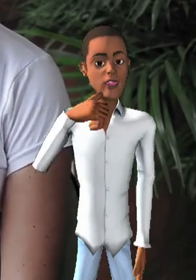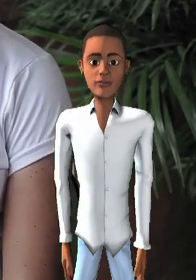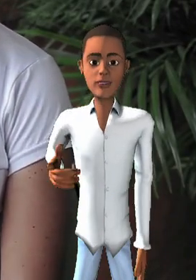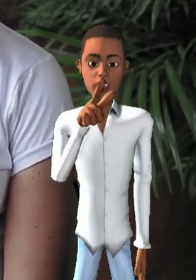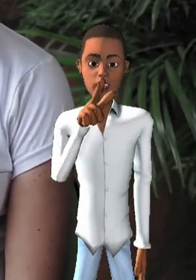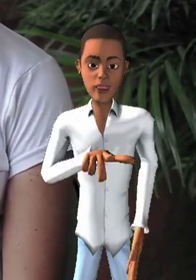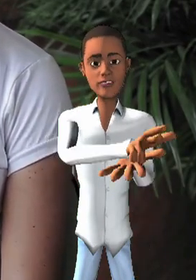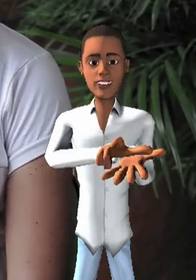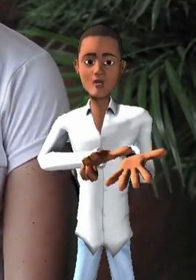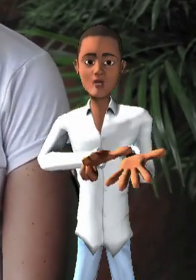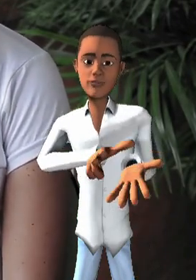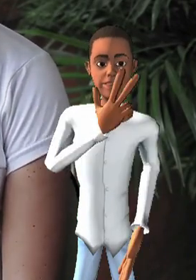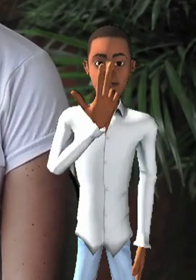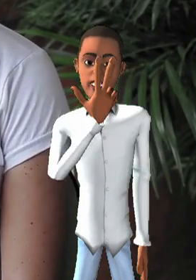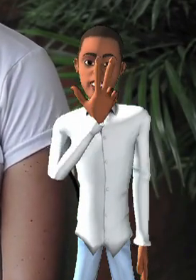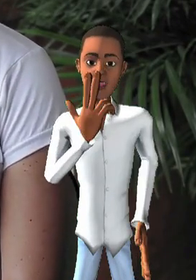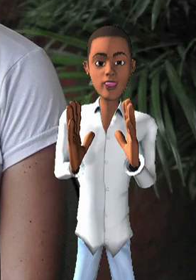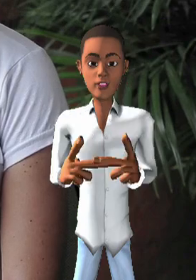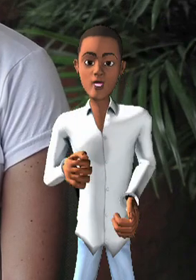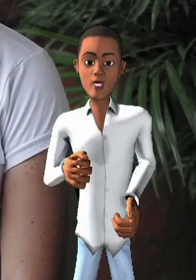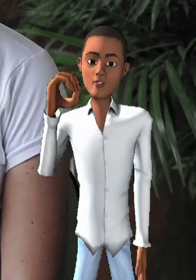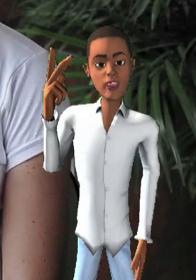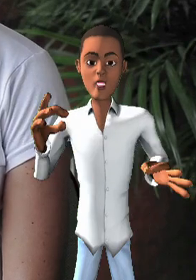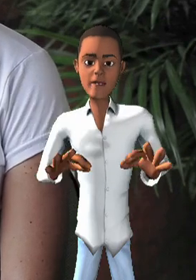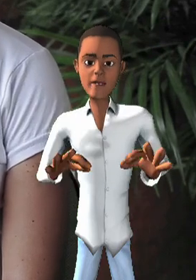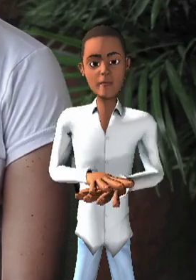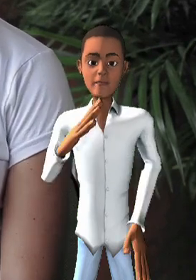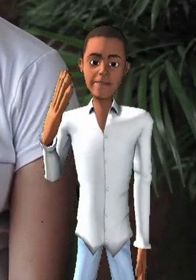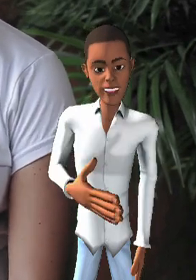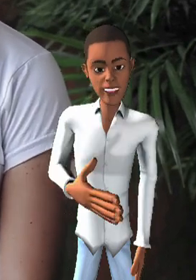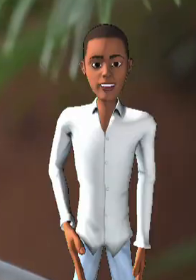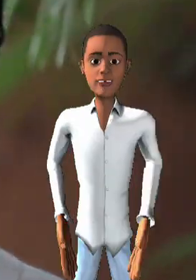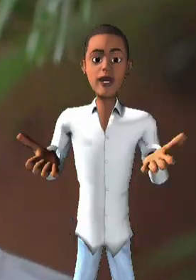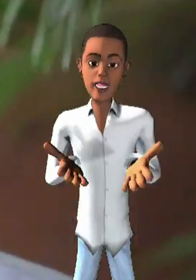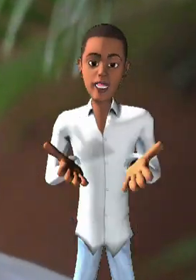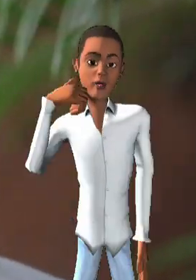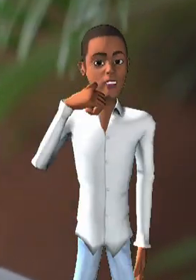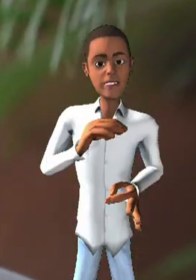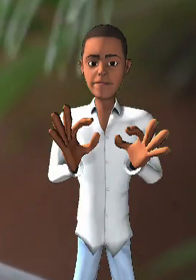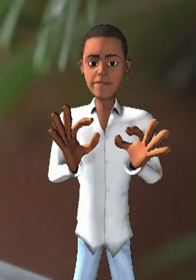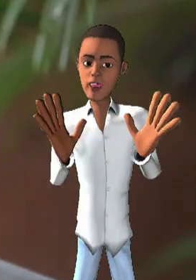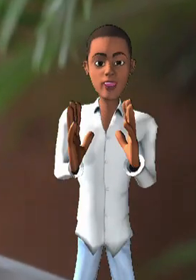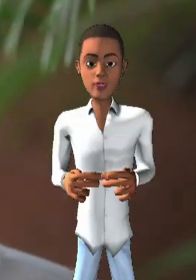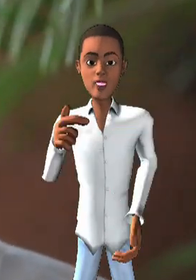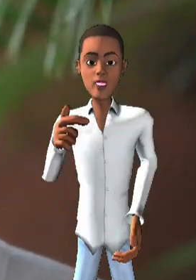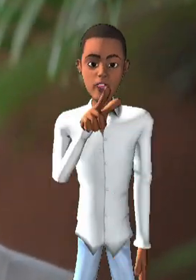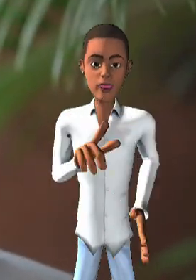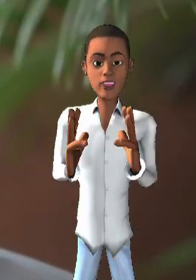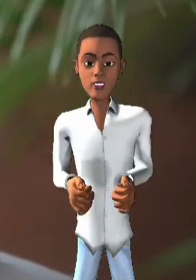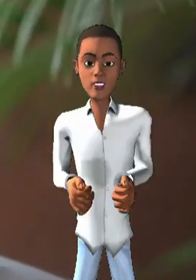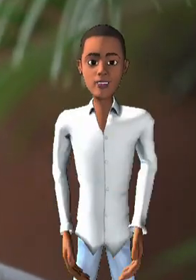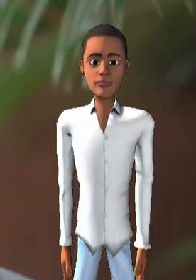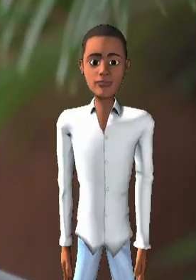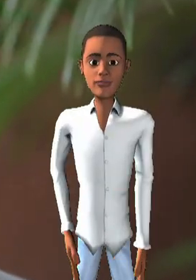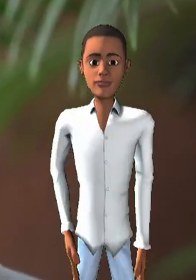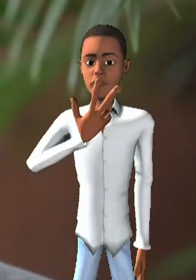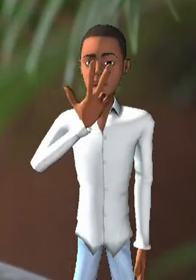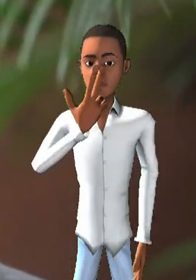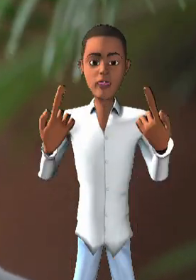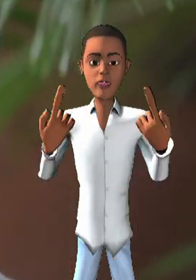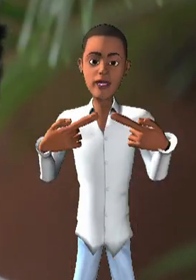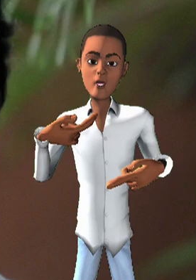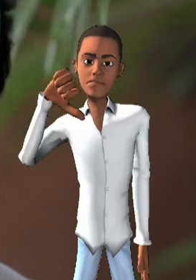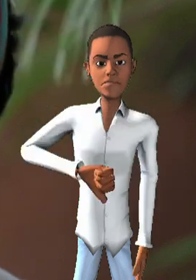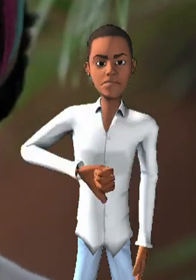coisa nas últimas décadas, eu acho que às vezes dá a sensação que está tudo resolvido. As mulheres agora fazem tudo e podem tudo. E acho que o